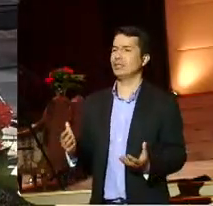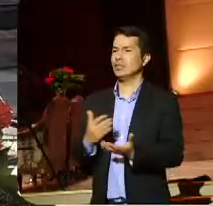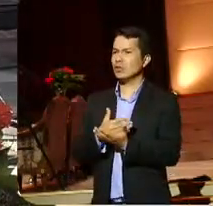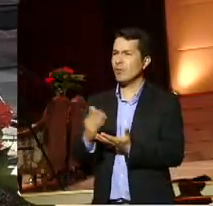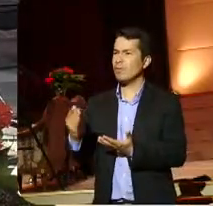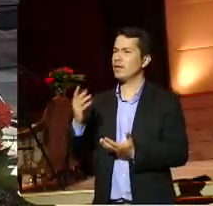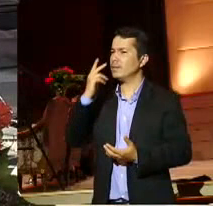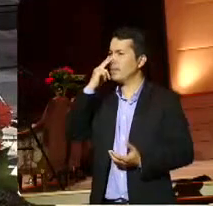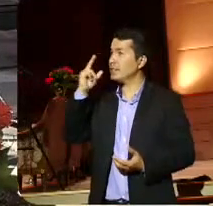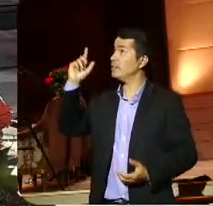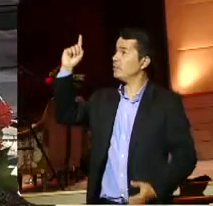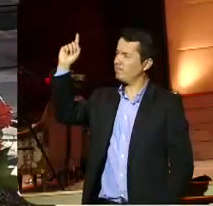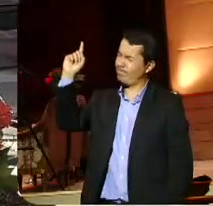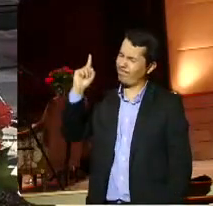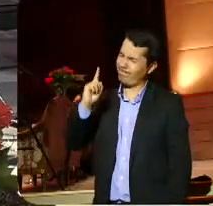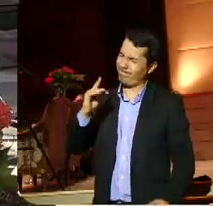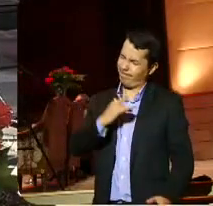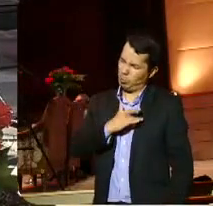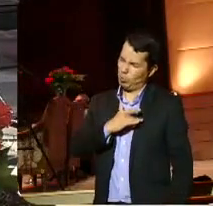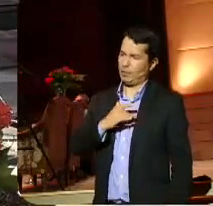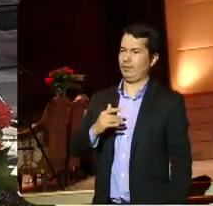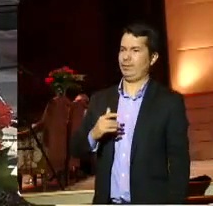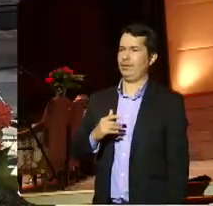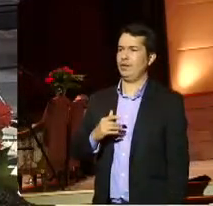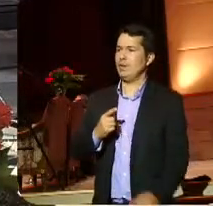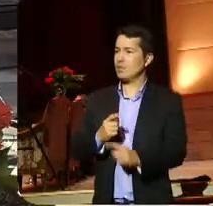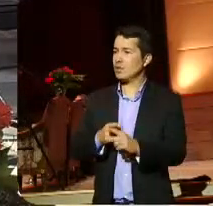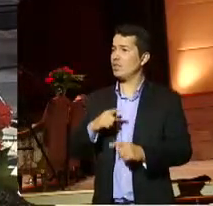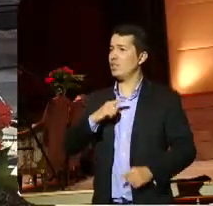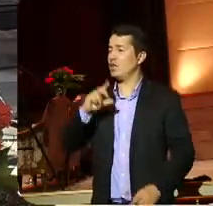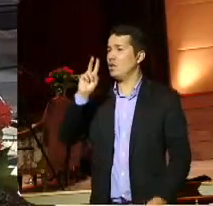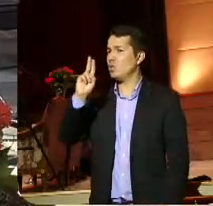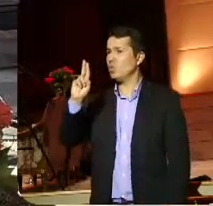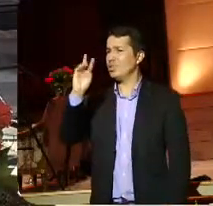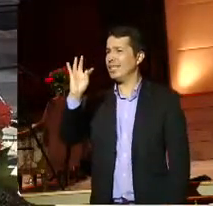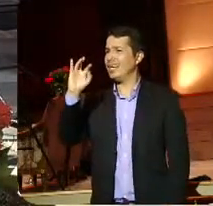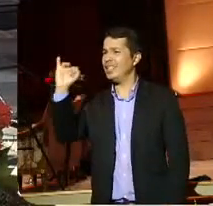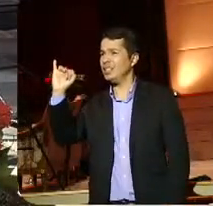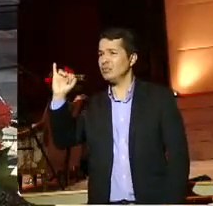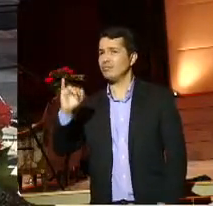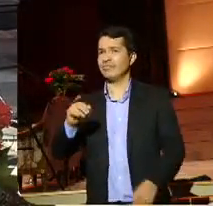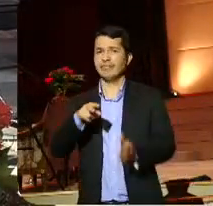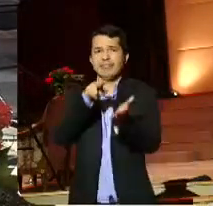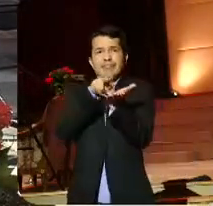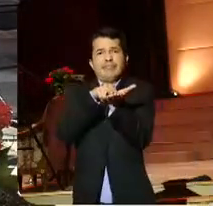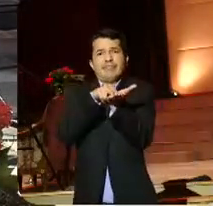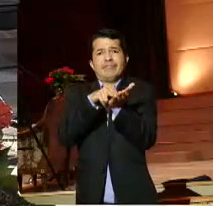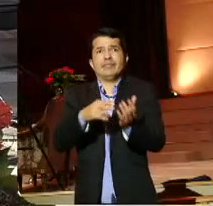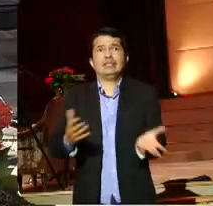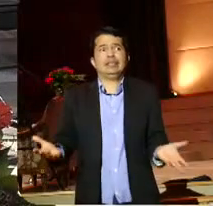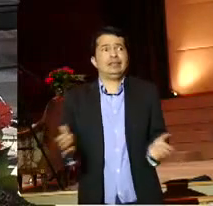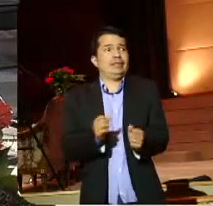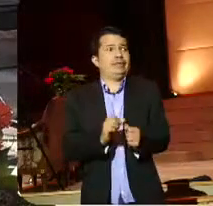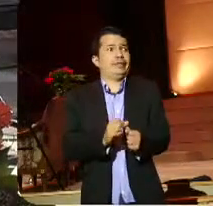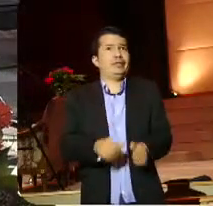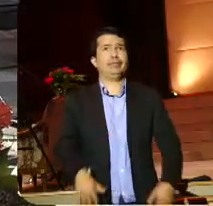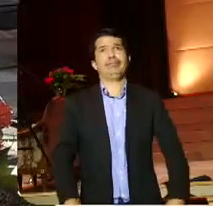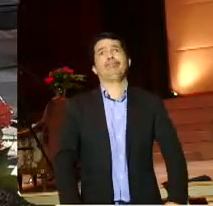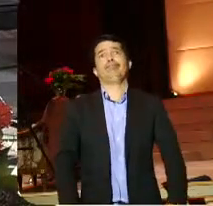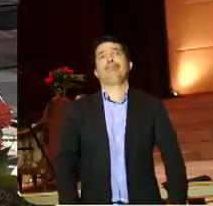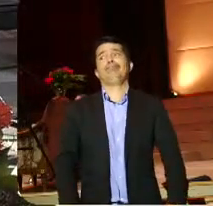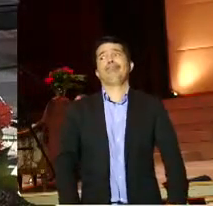esse testemunho lá. E que ele estava lá naquele local, e numa UTI você não tem muita coisa para